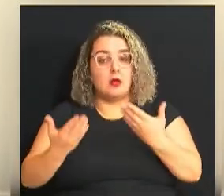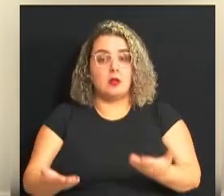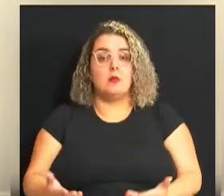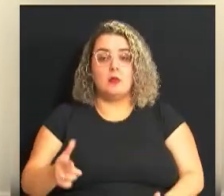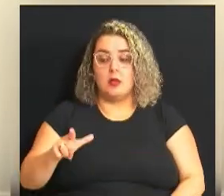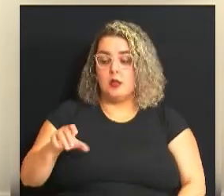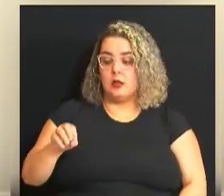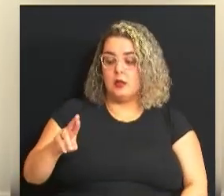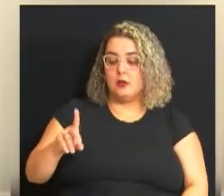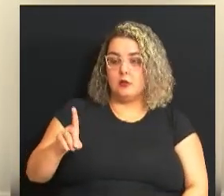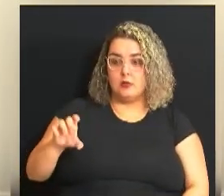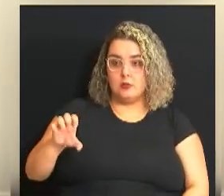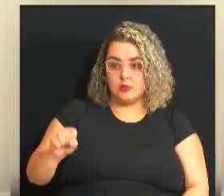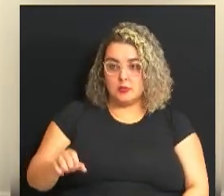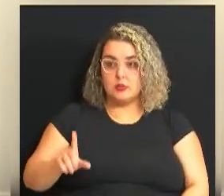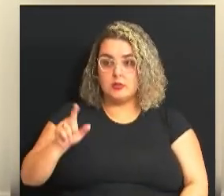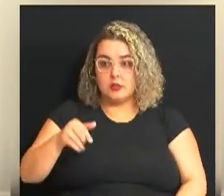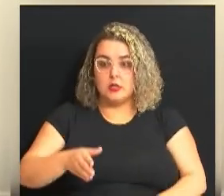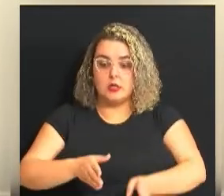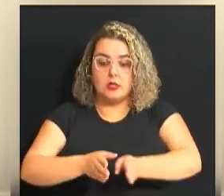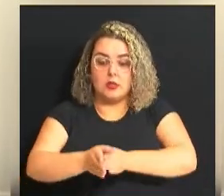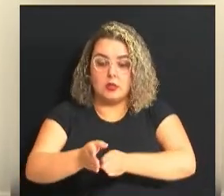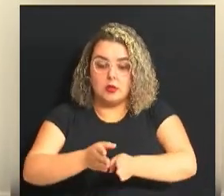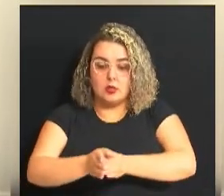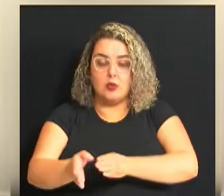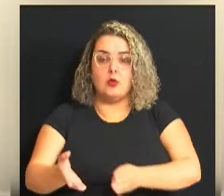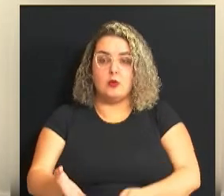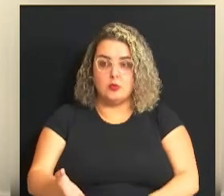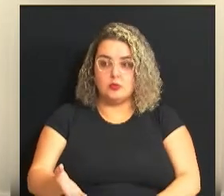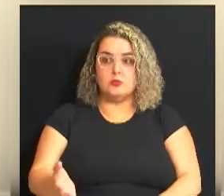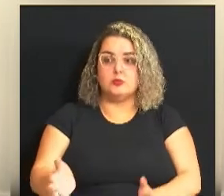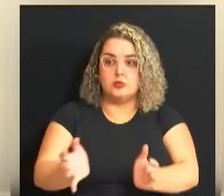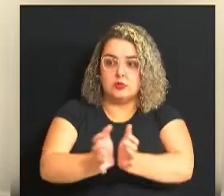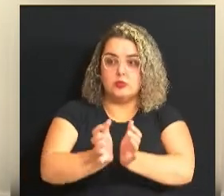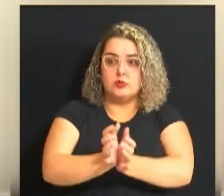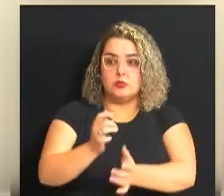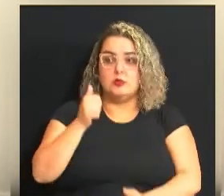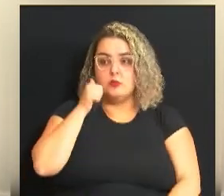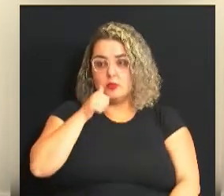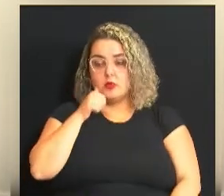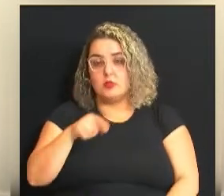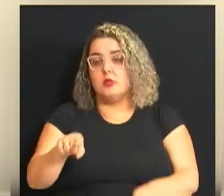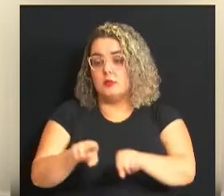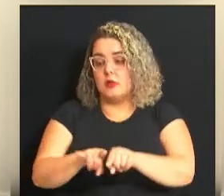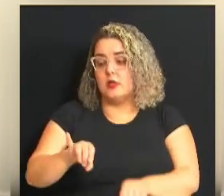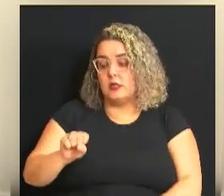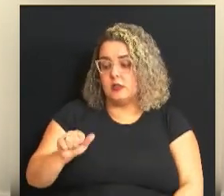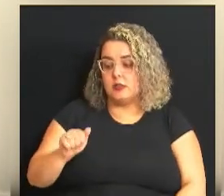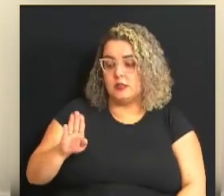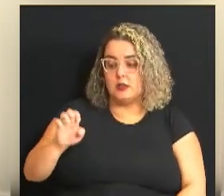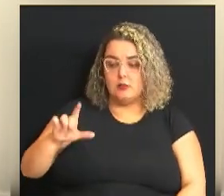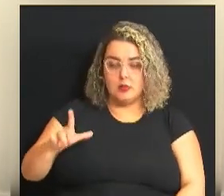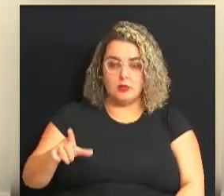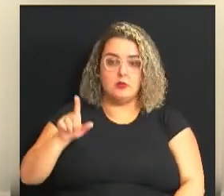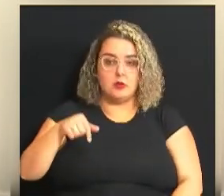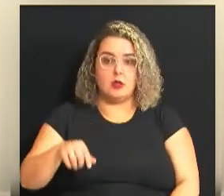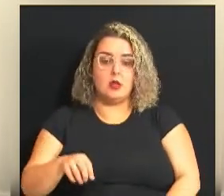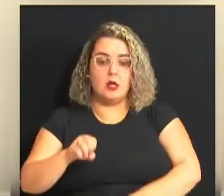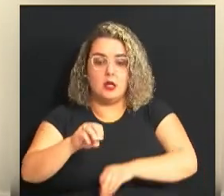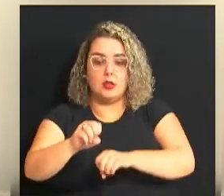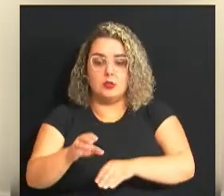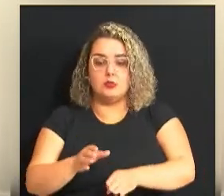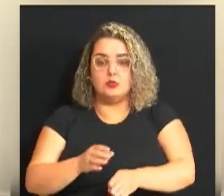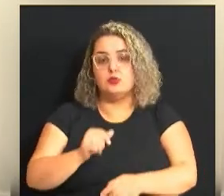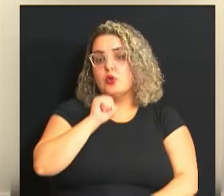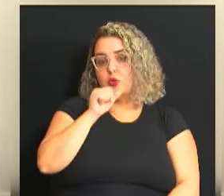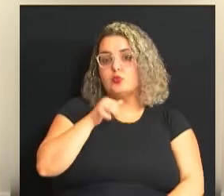que é da Comissão de Mulheres do Conselho, mas também pela Isabel, que é educadora menstrual. E esse é um tema que não pode